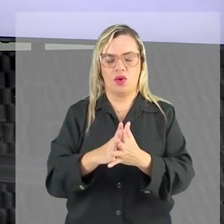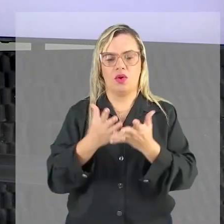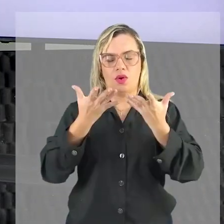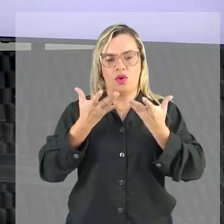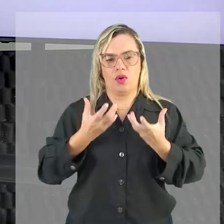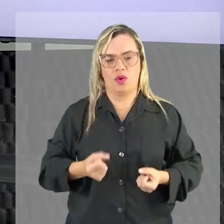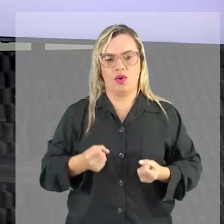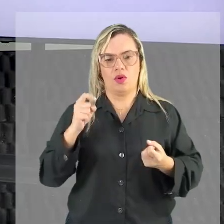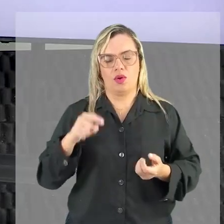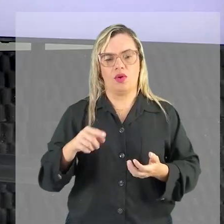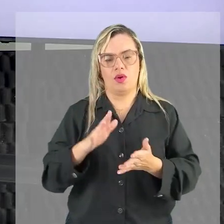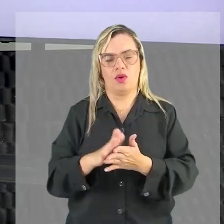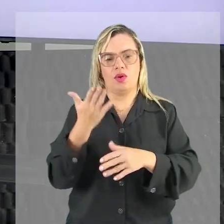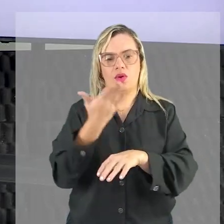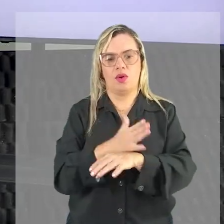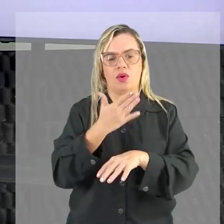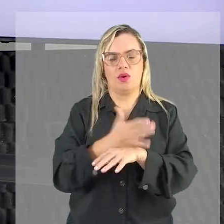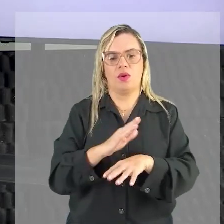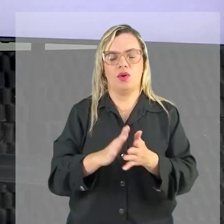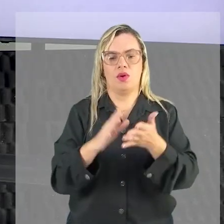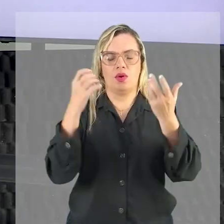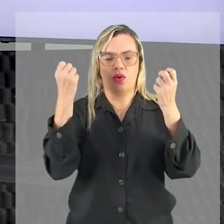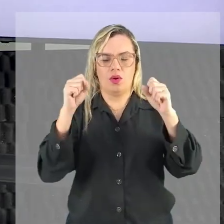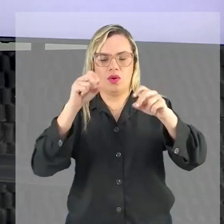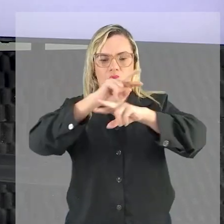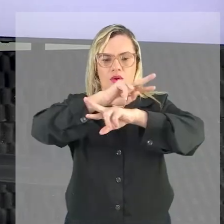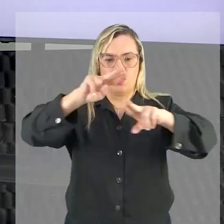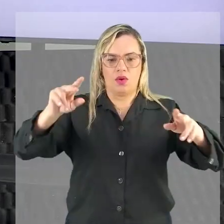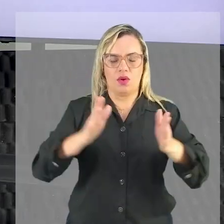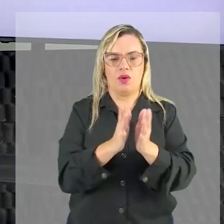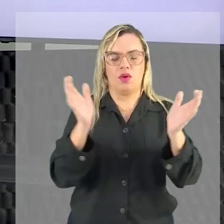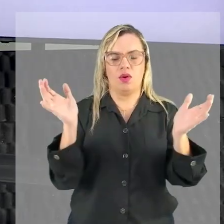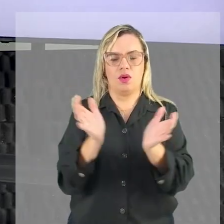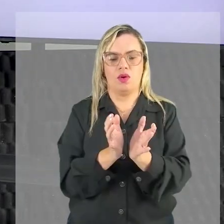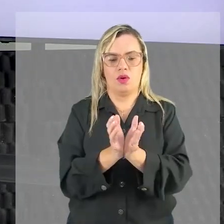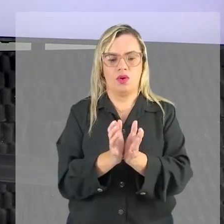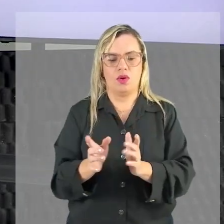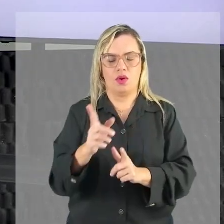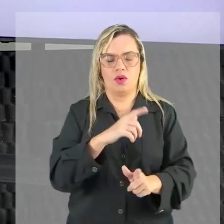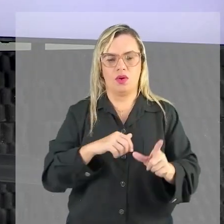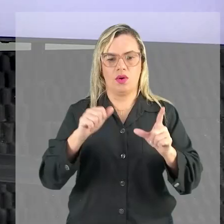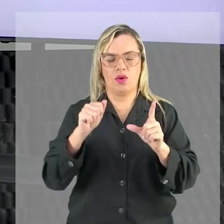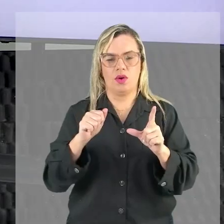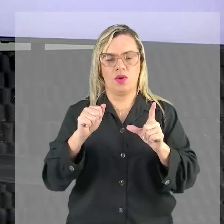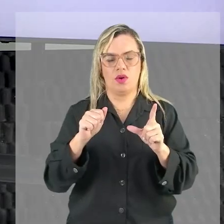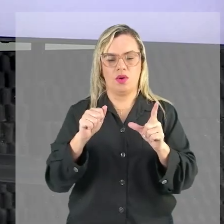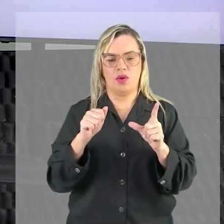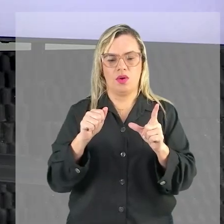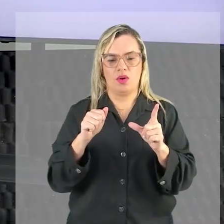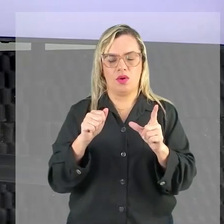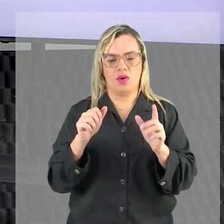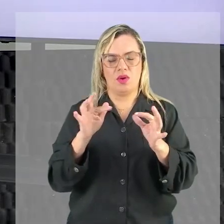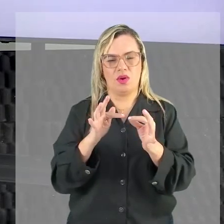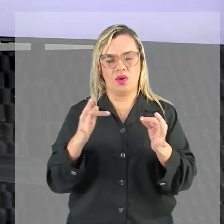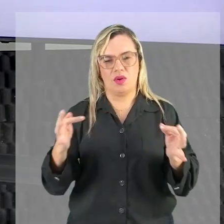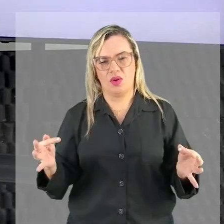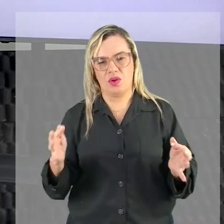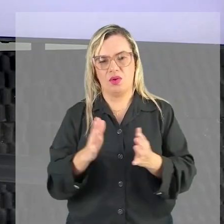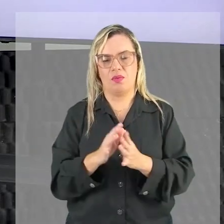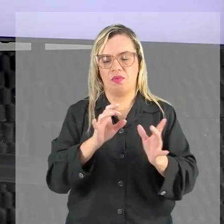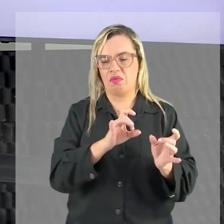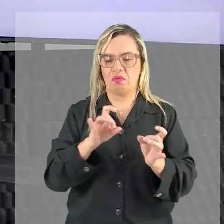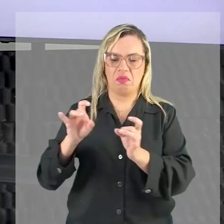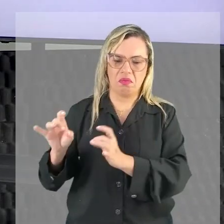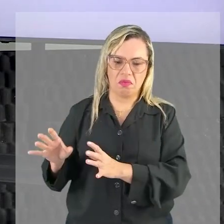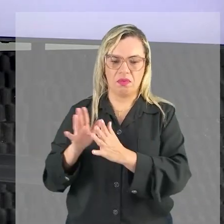prática de atividade física dentro desses variados grupos, tá bom? Então, a letra A, a gente desconsidera.